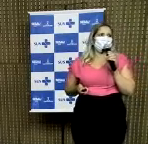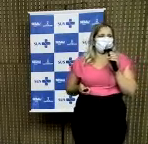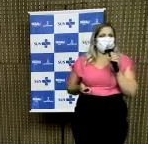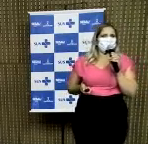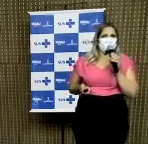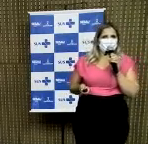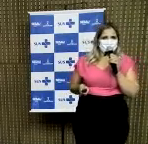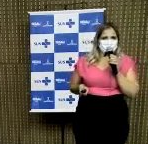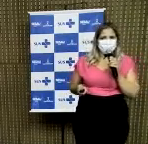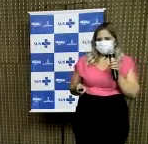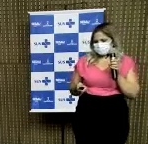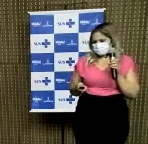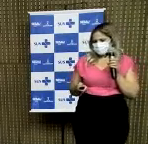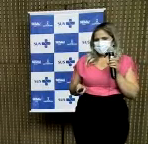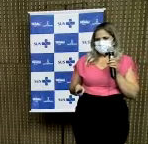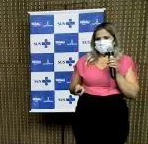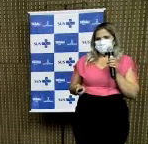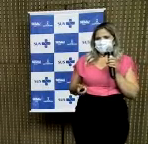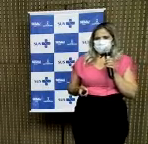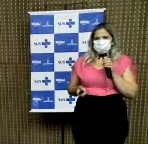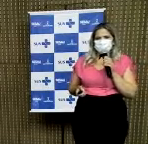em relação a essas questões.